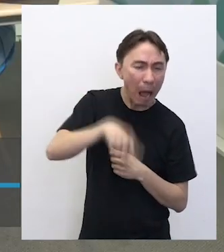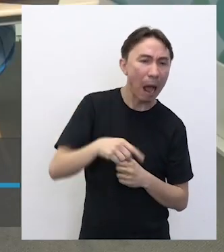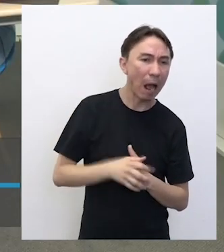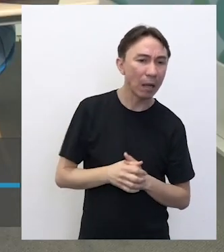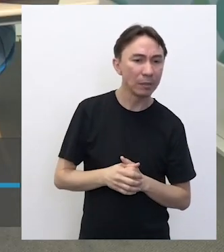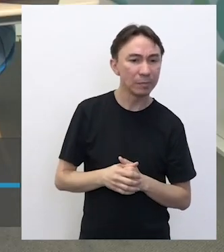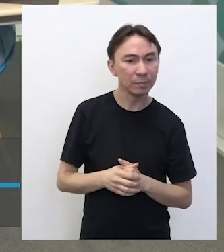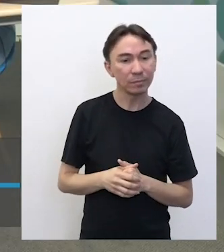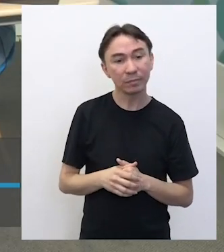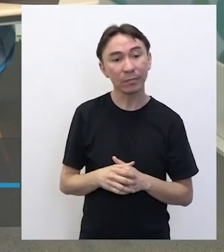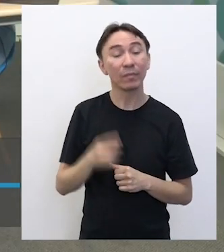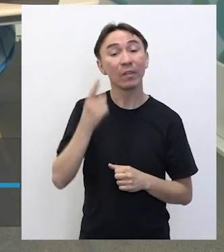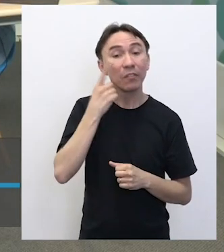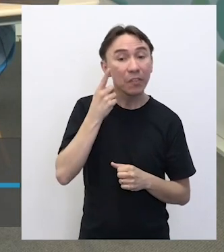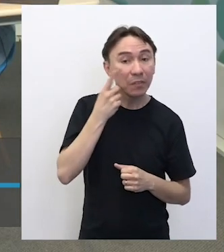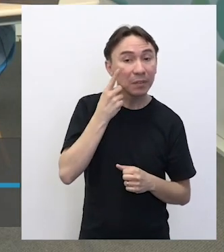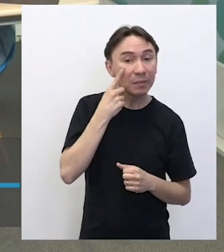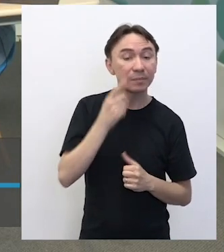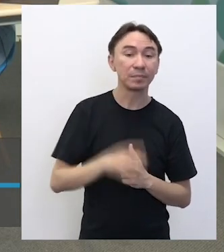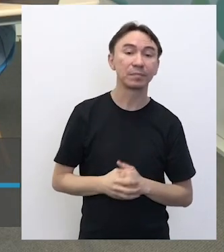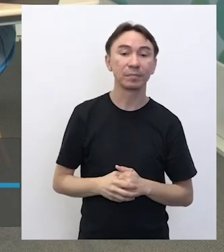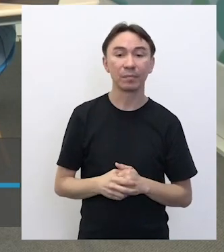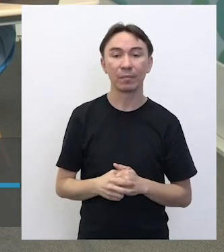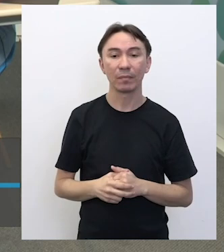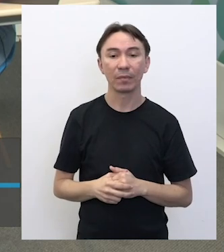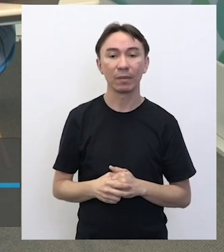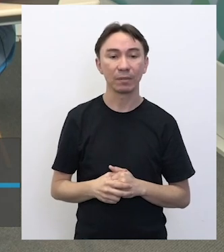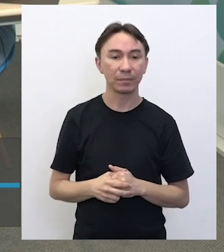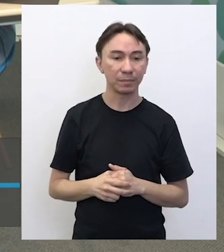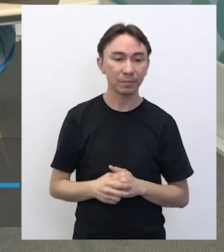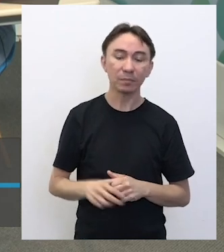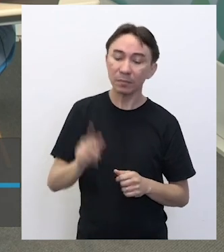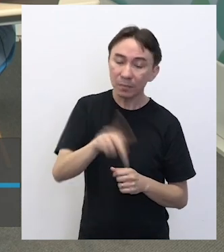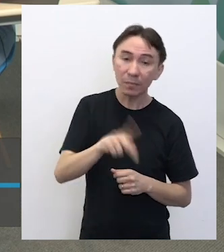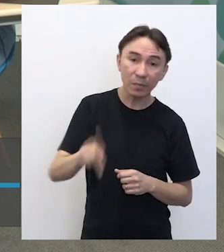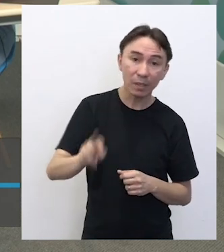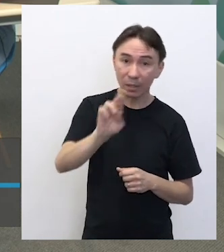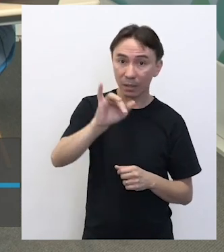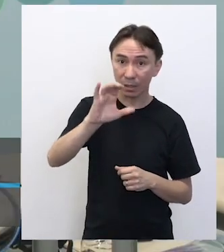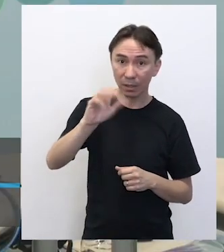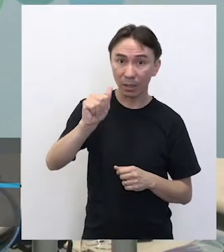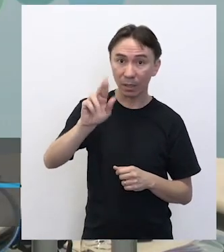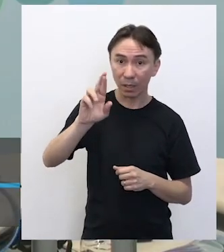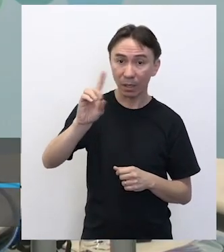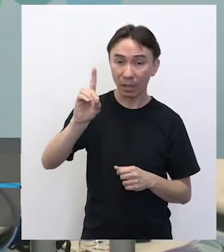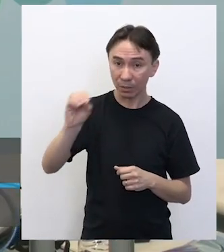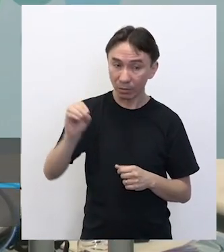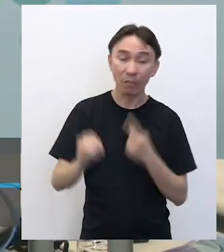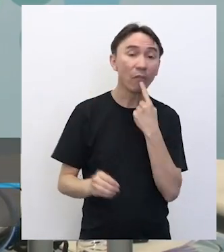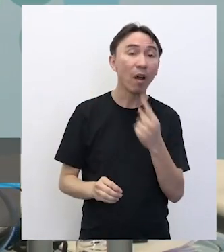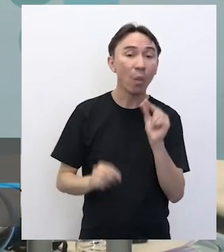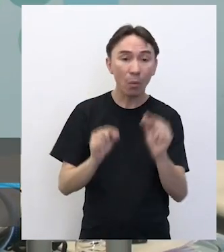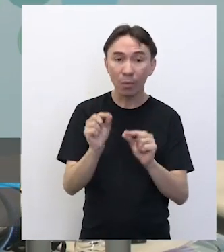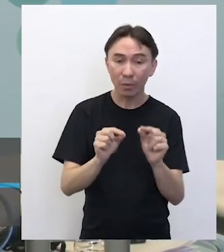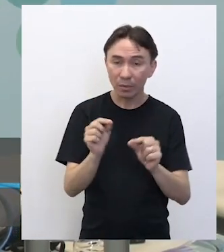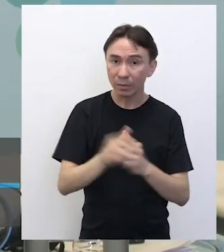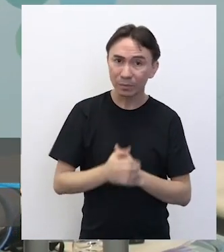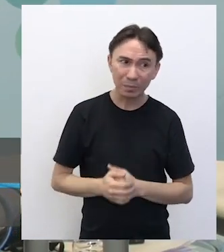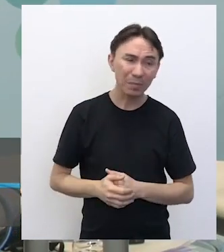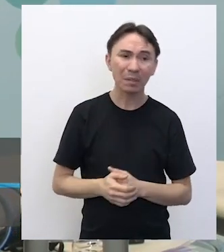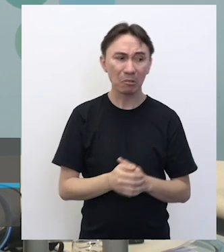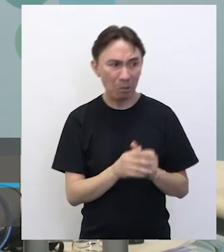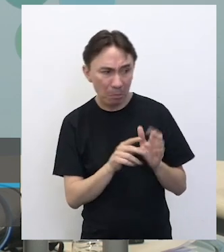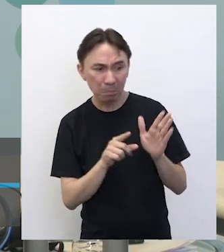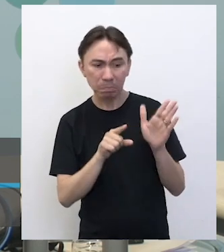Olha, vamos ver aqui, né? Aqui o professor Ricardo, ele cita o seguinte, Fernanda, nem todo questionamento